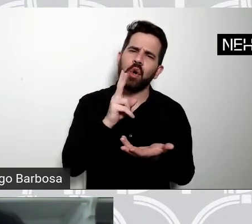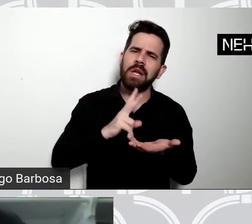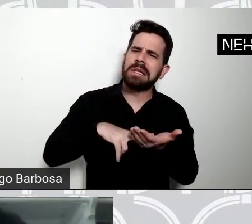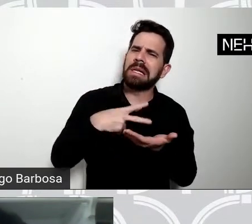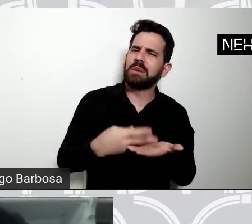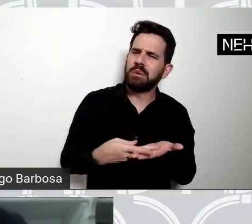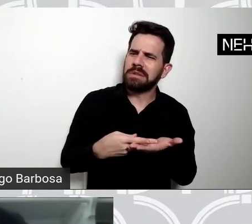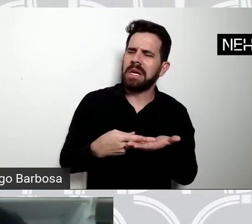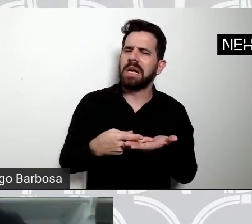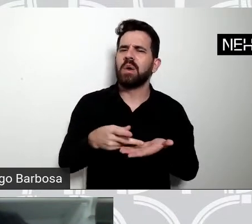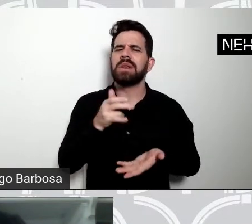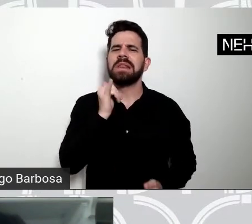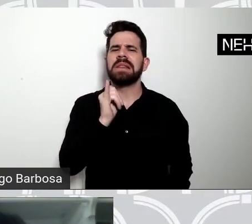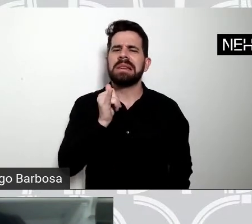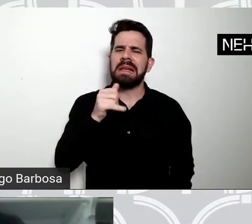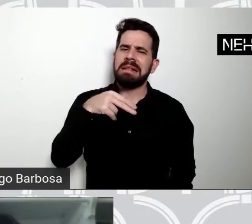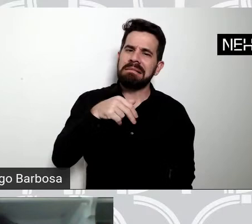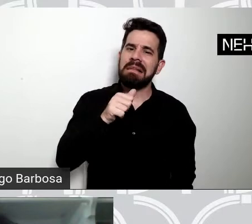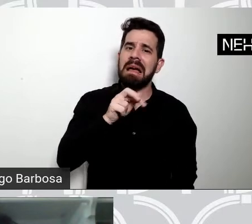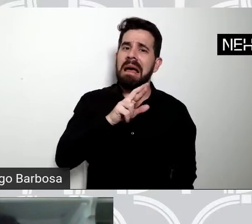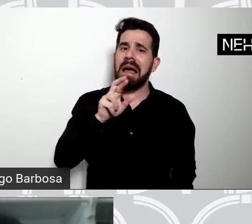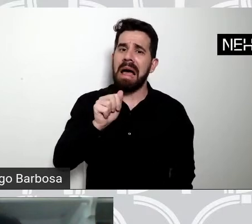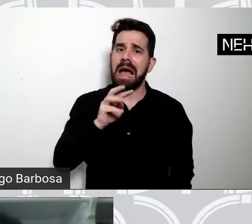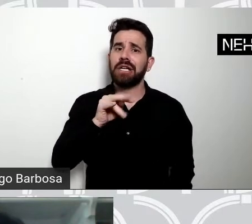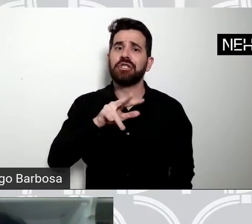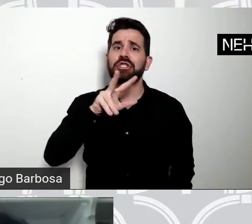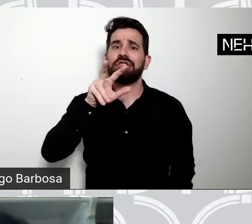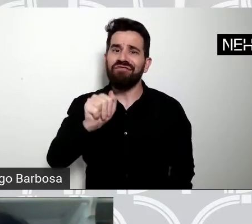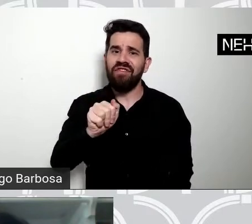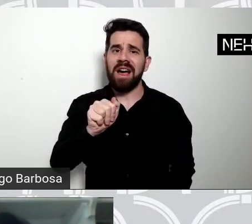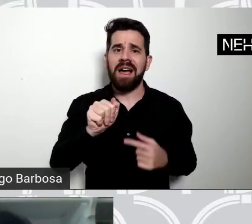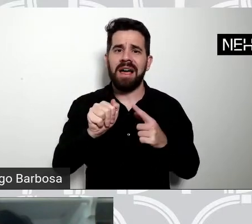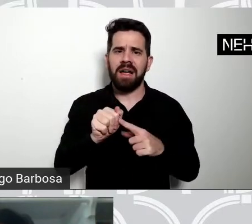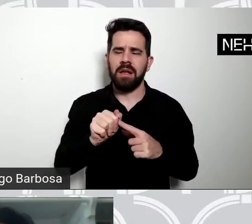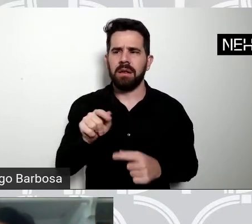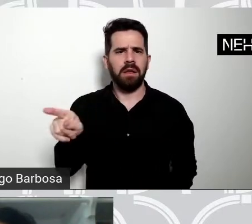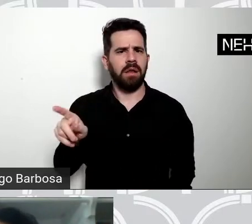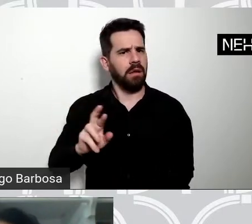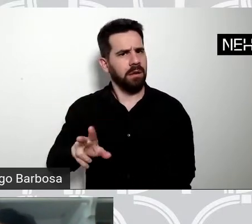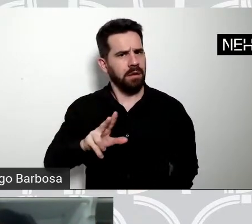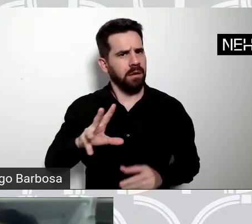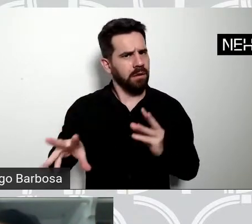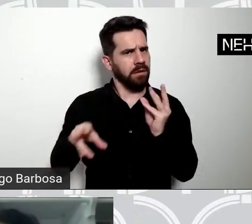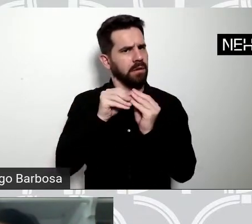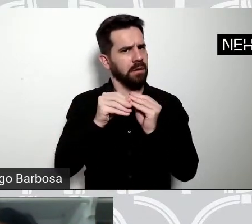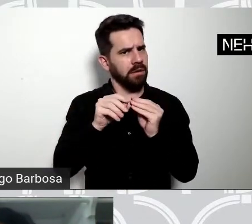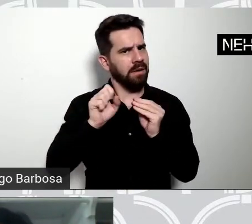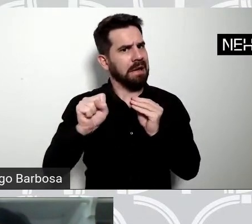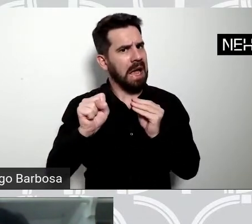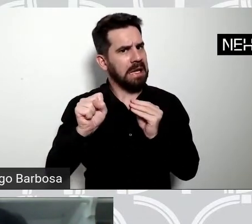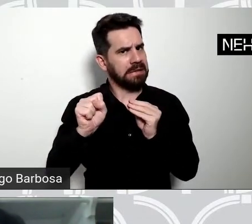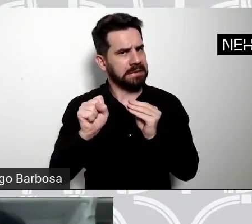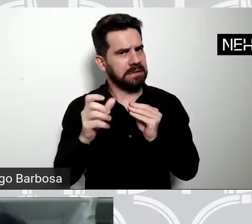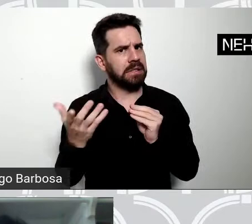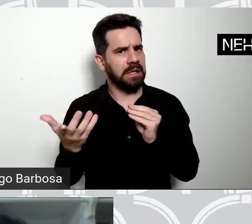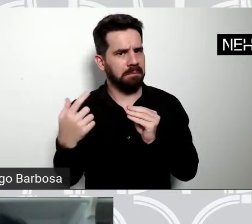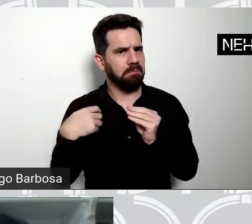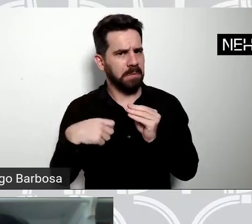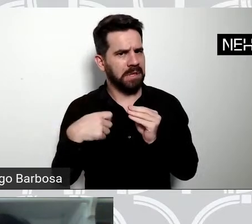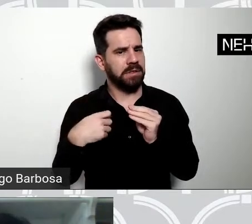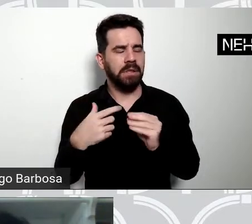burra. Como que não é narrativa? Se a gente estava conversando um pouco antes, eu e a Patrícia, que era exatamente isso, que era,